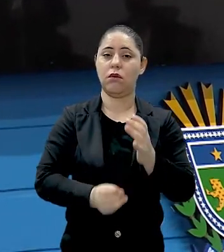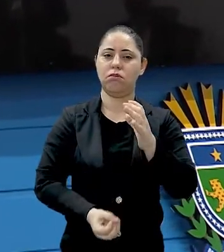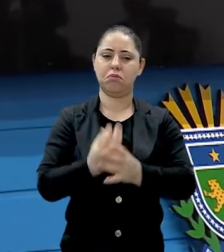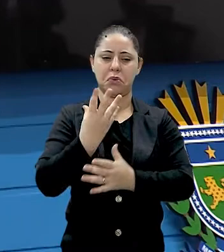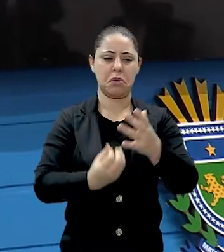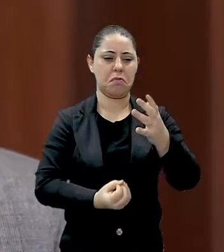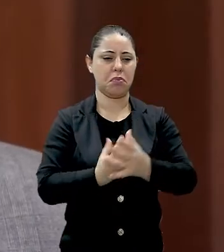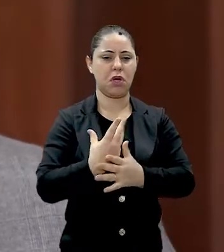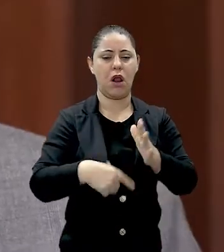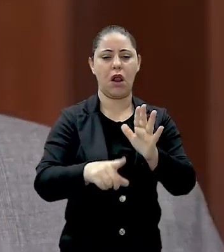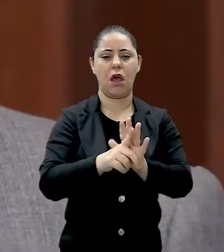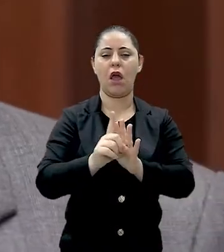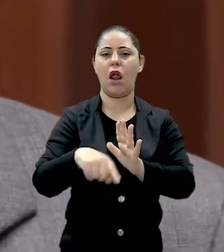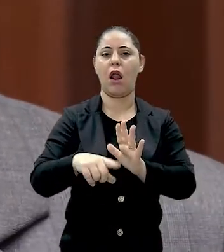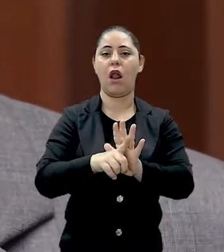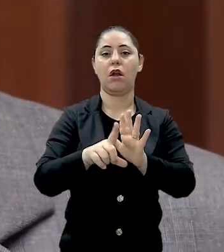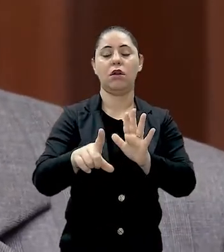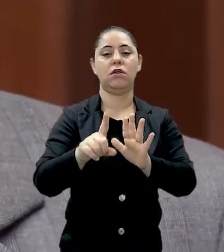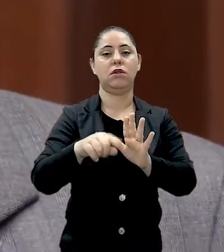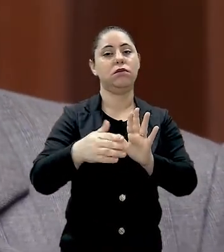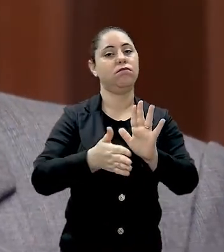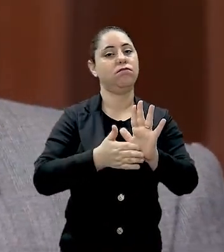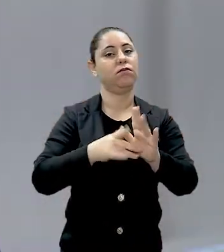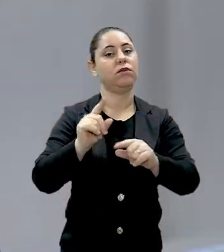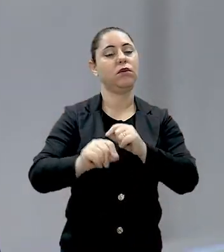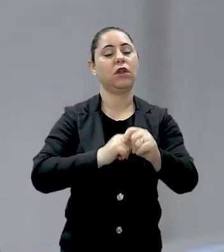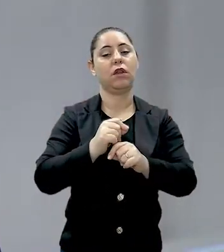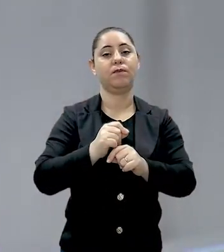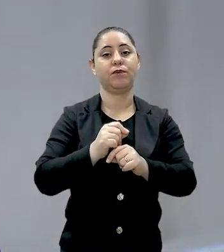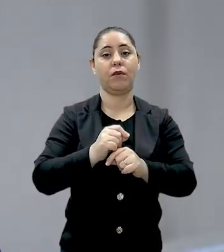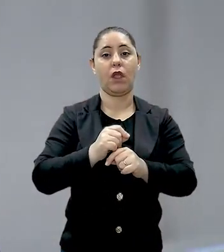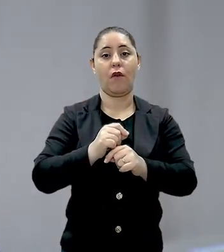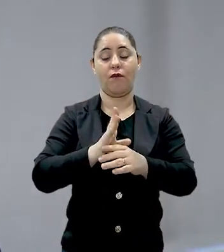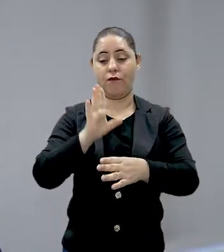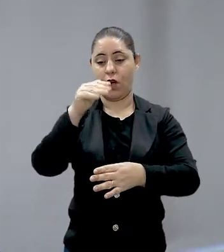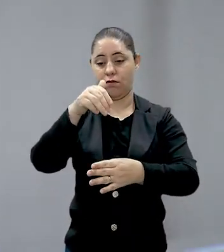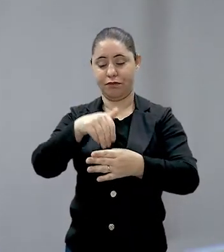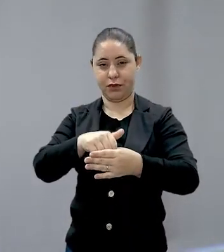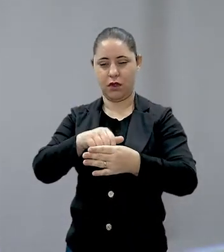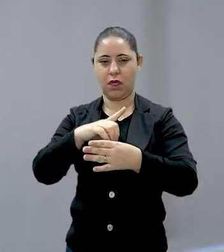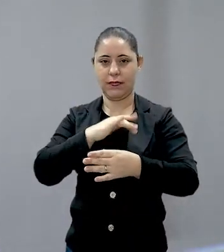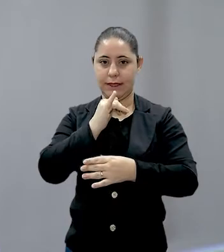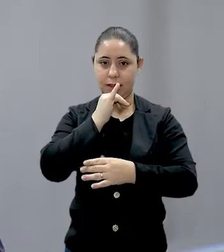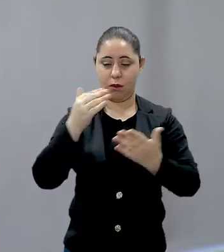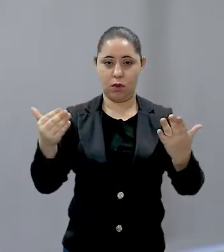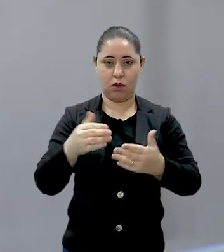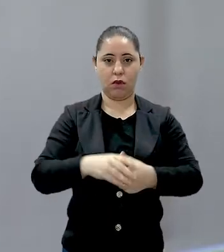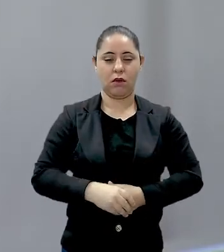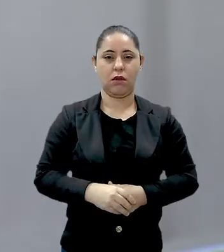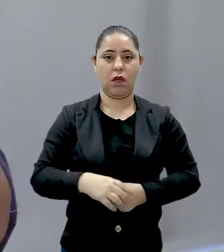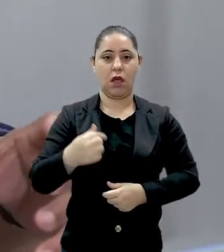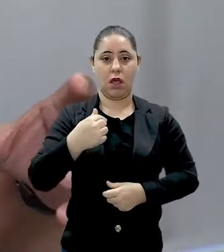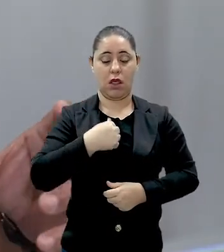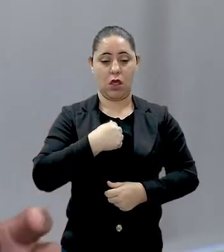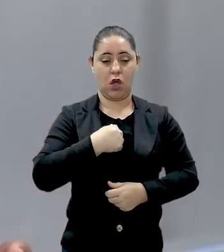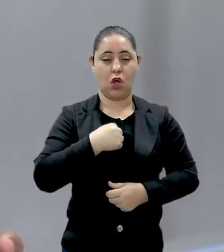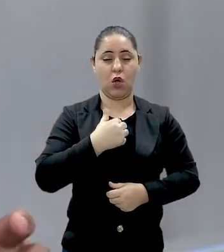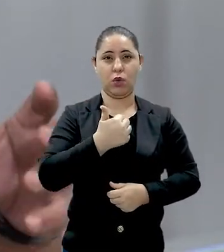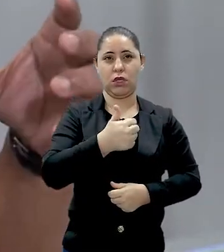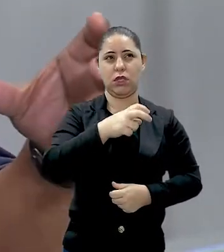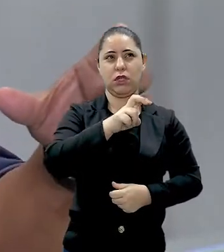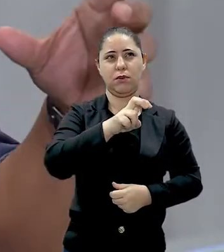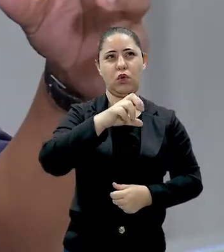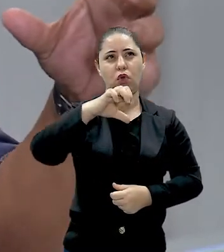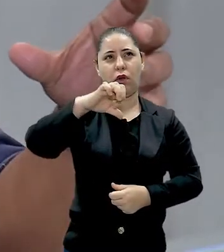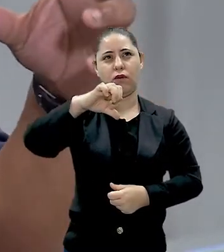muita produção. Eu acho que esse é o papel do legislador. Você se elege quando você recebe... Por exemplo, agora eu vim na condição de suplente